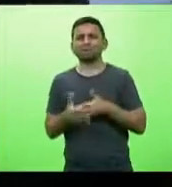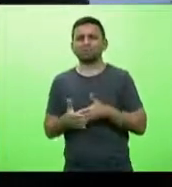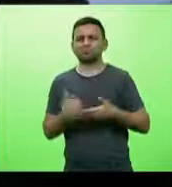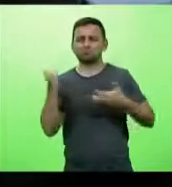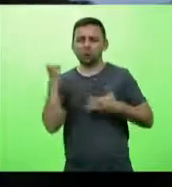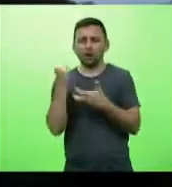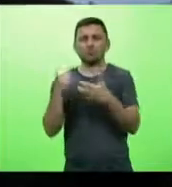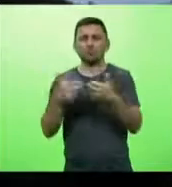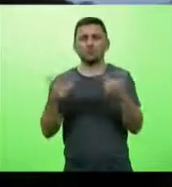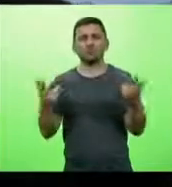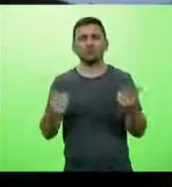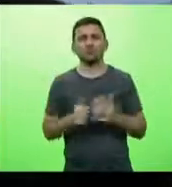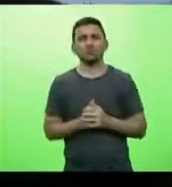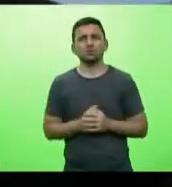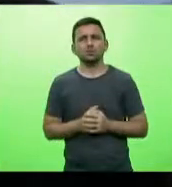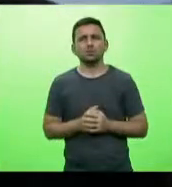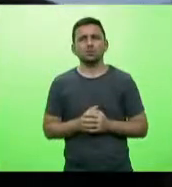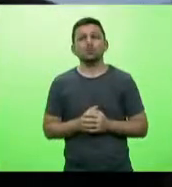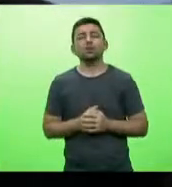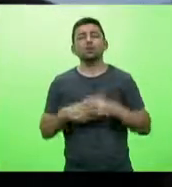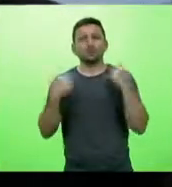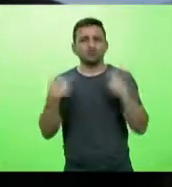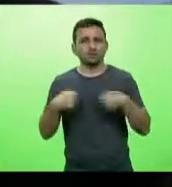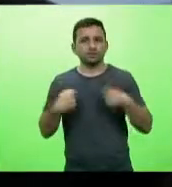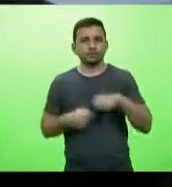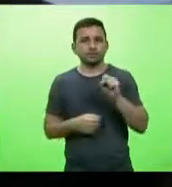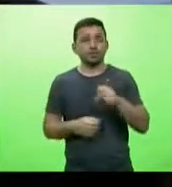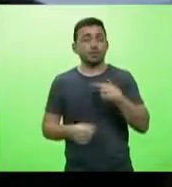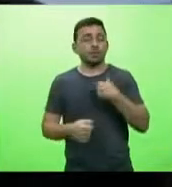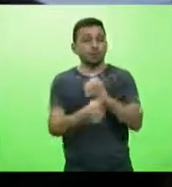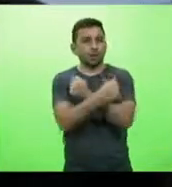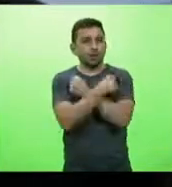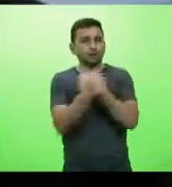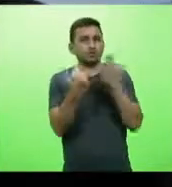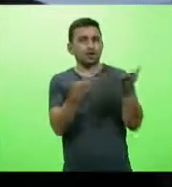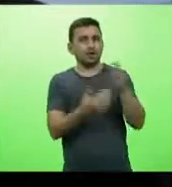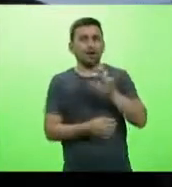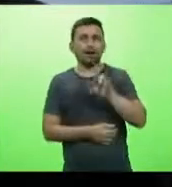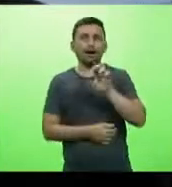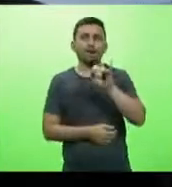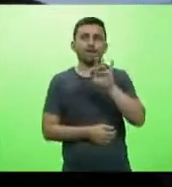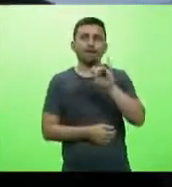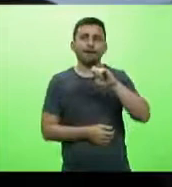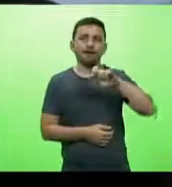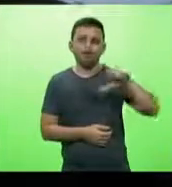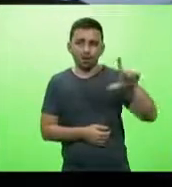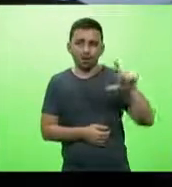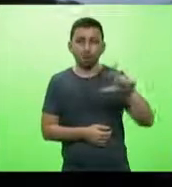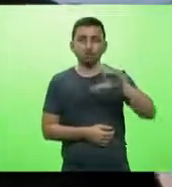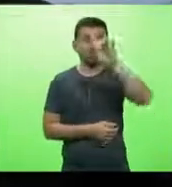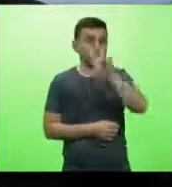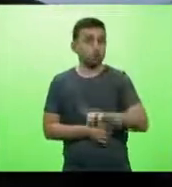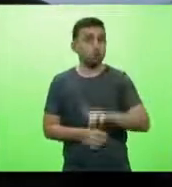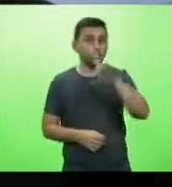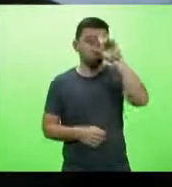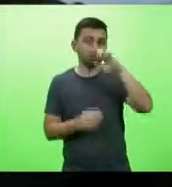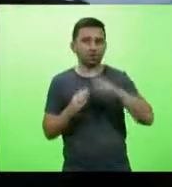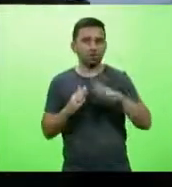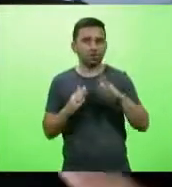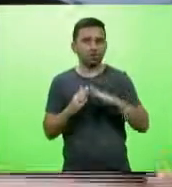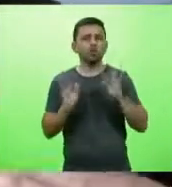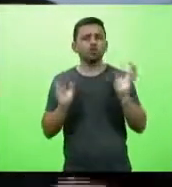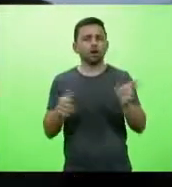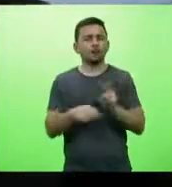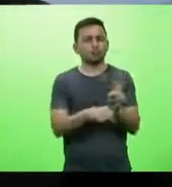procedimento. Agora, nós precisamos sim. Aqui eu mando um abraço para o Rafael, que é o diretor do hospital. Ele foi novamente na